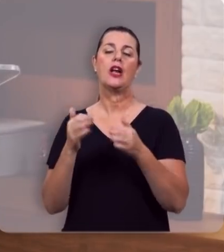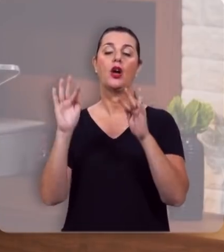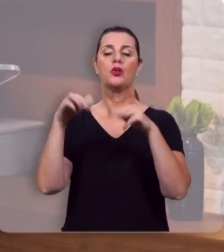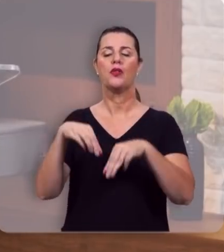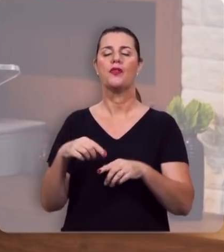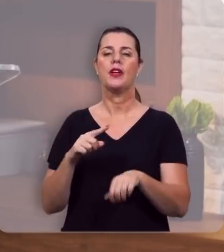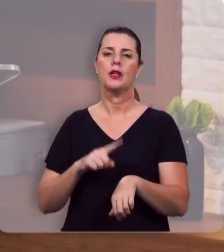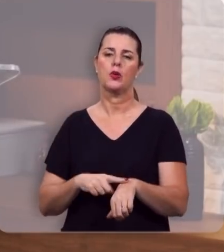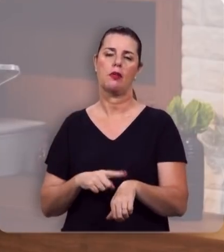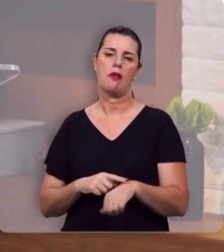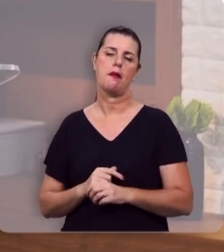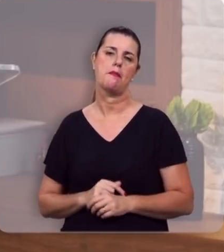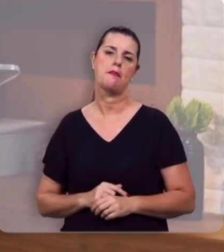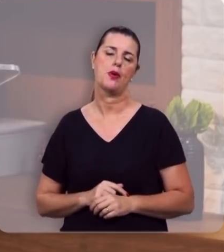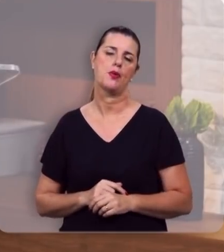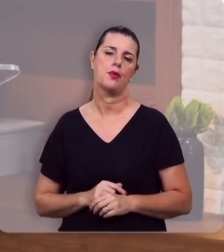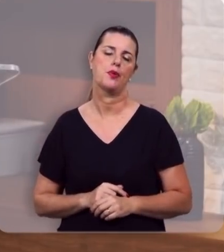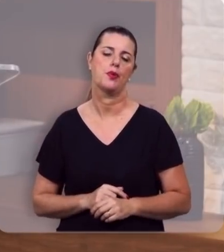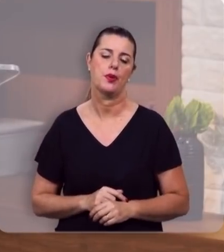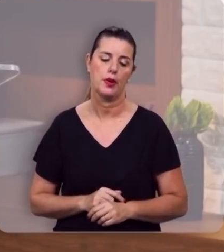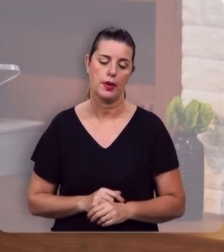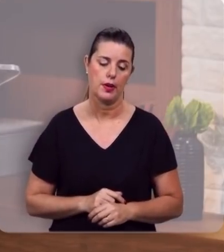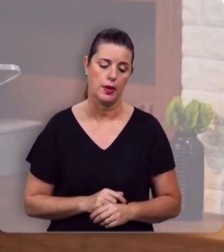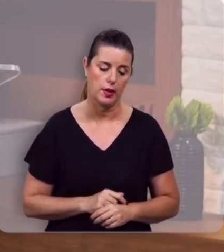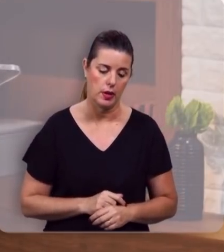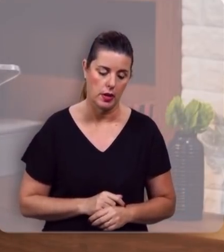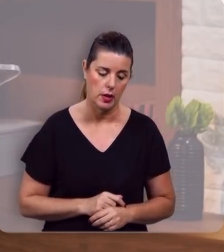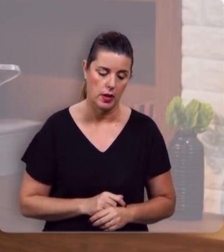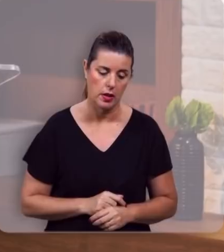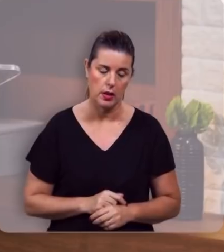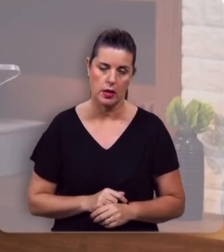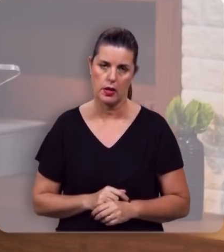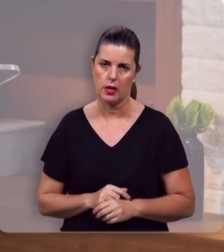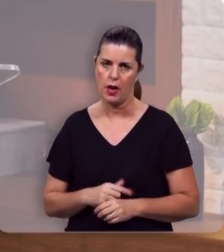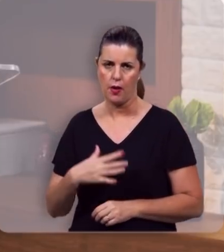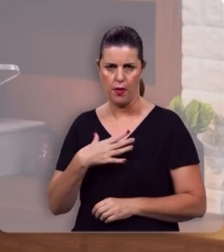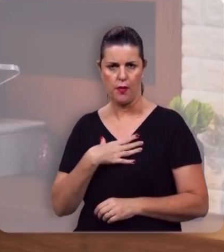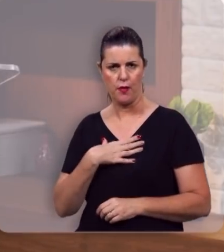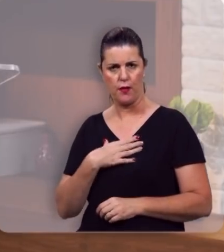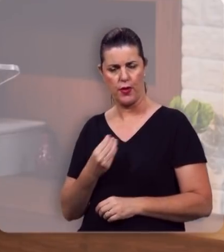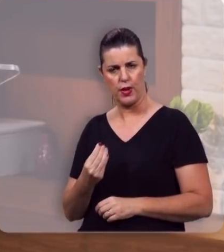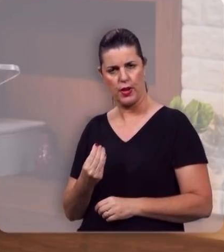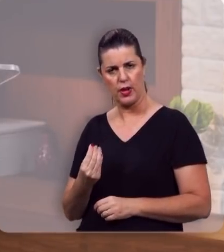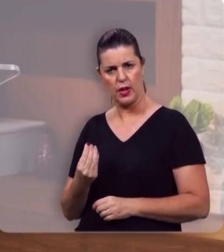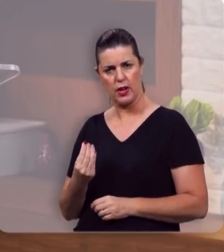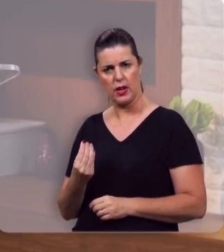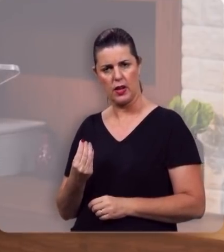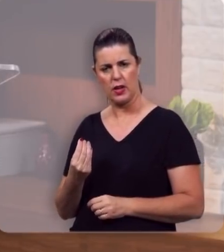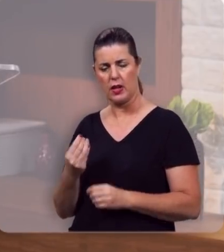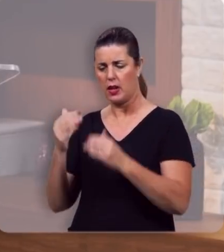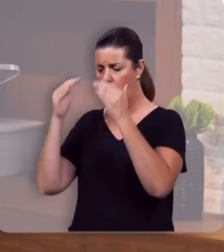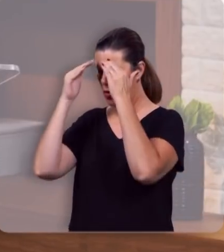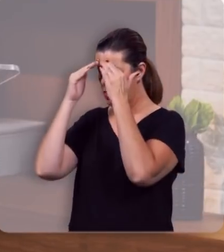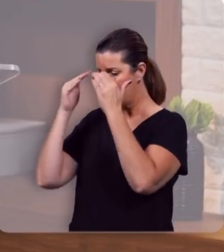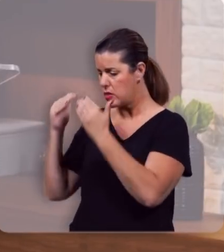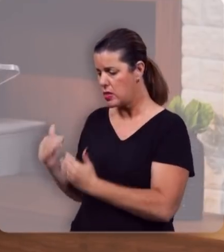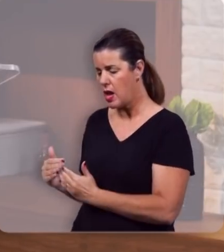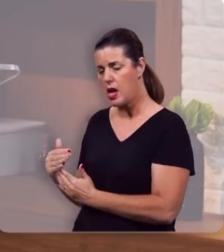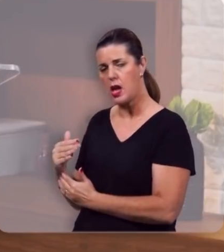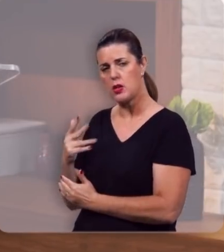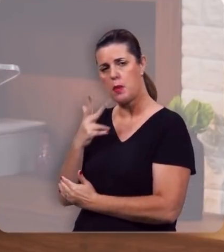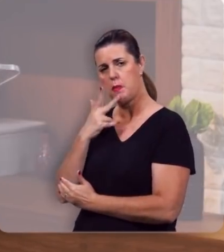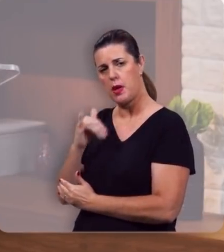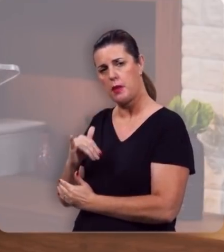dos tempos é que os filhos seriam desobedientes aos